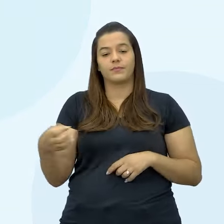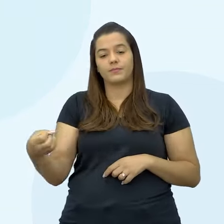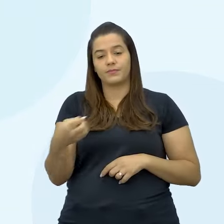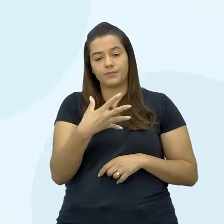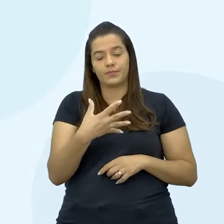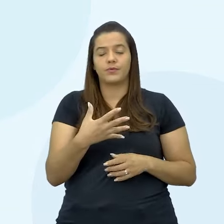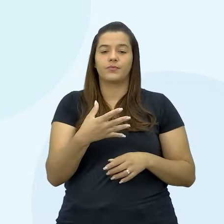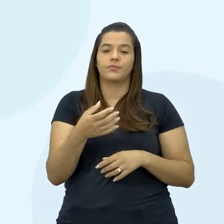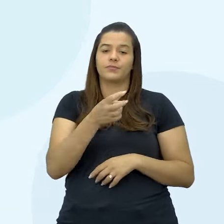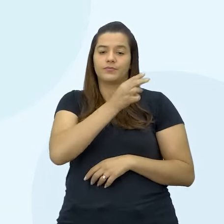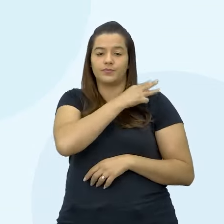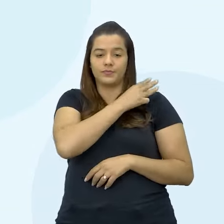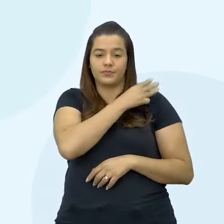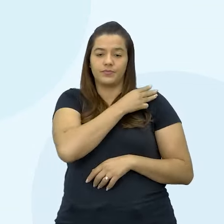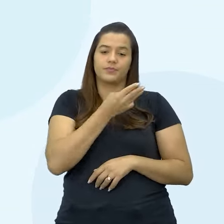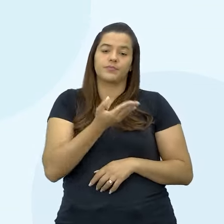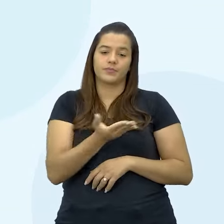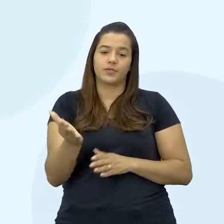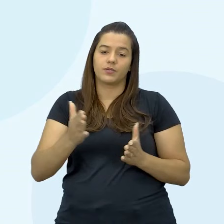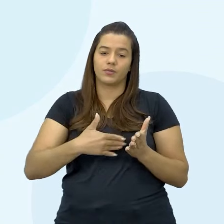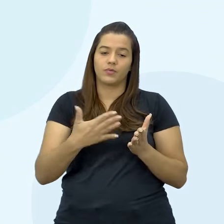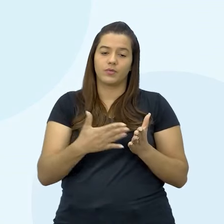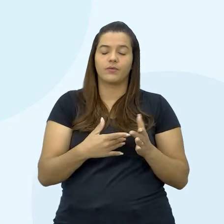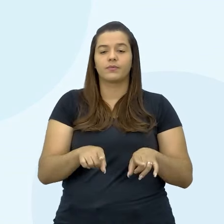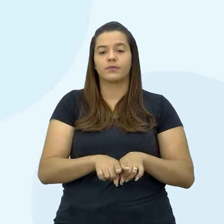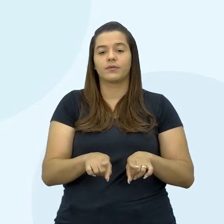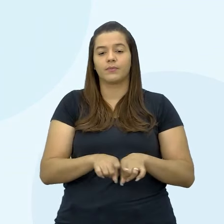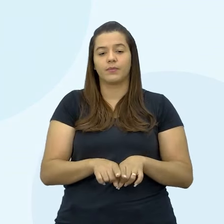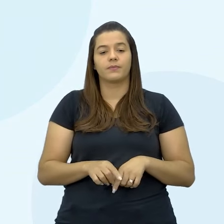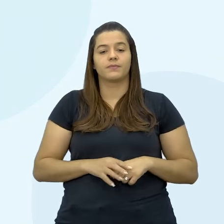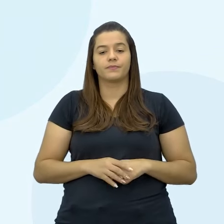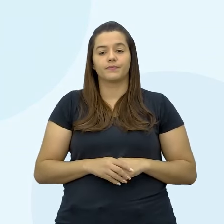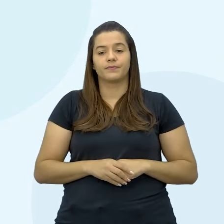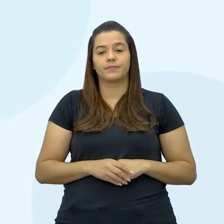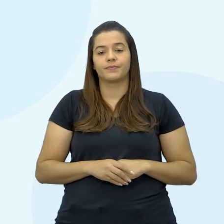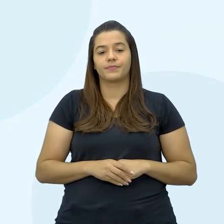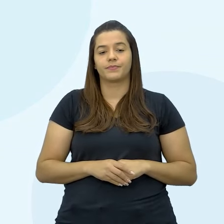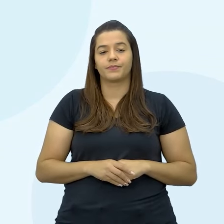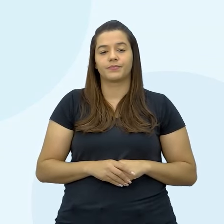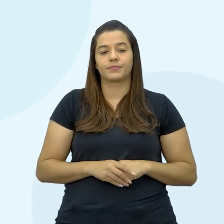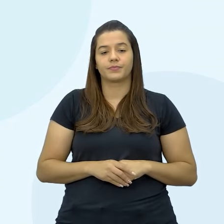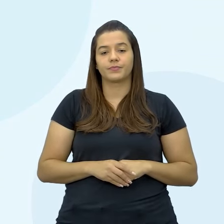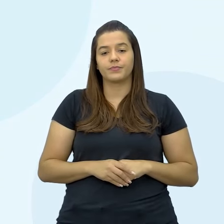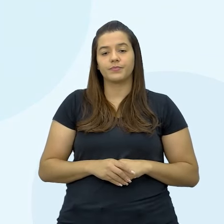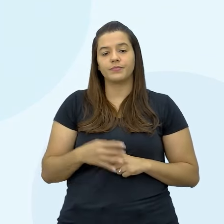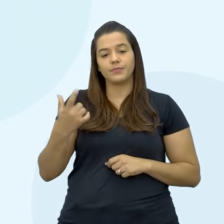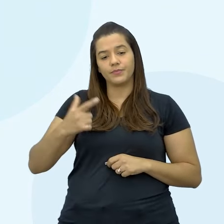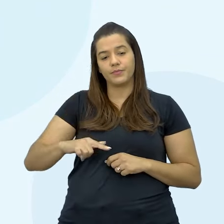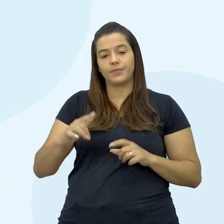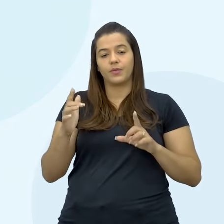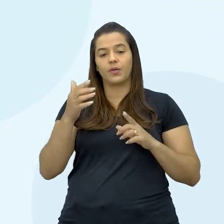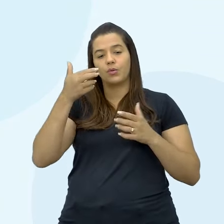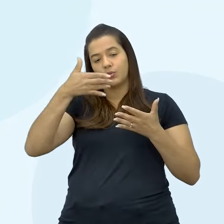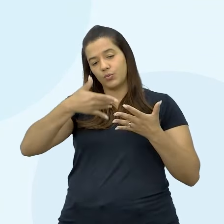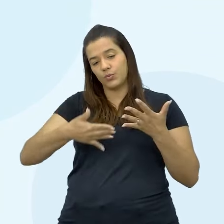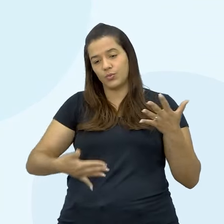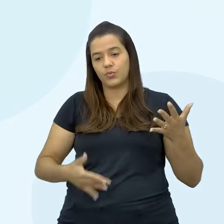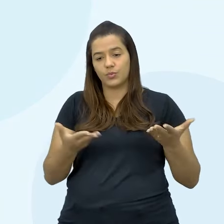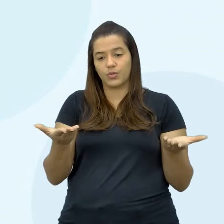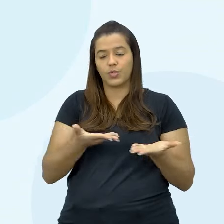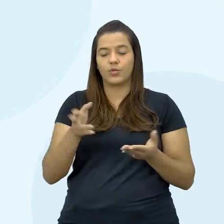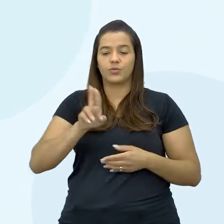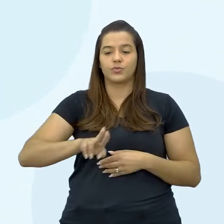médio e também no mapa, tá? Que está disponível na intranet. Pode passar para o próximo. E essas são as referências que